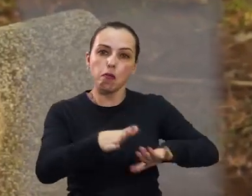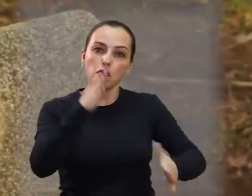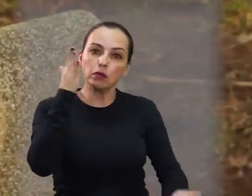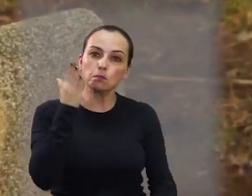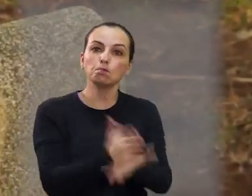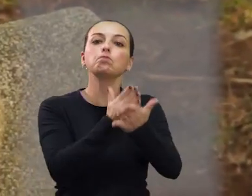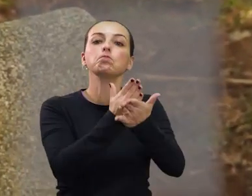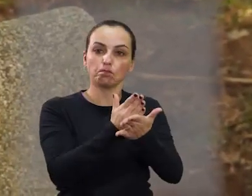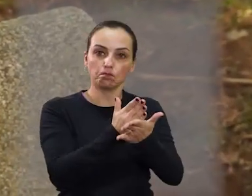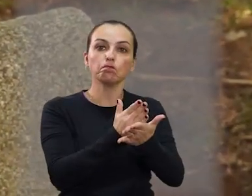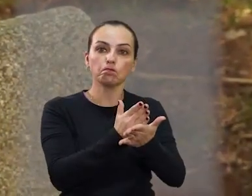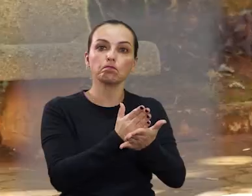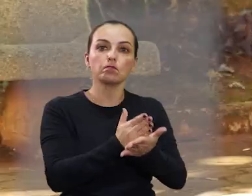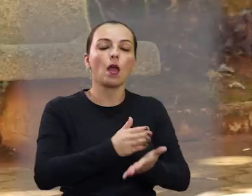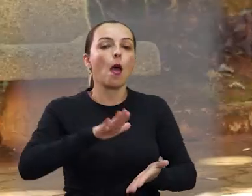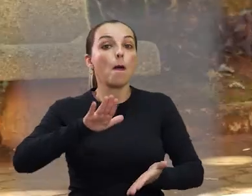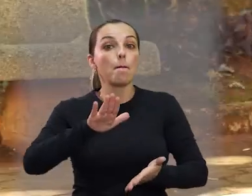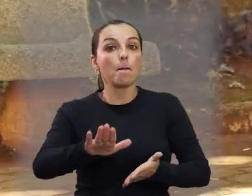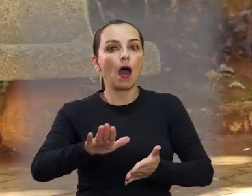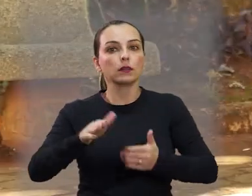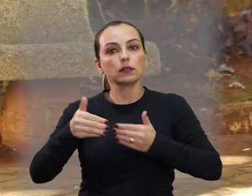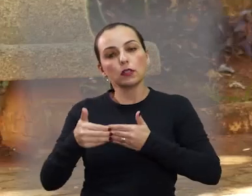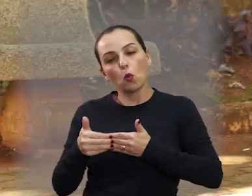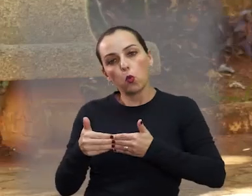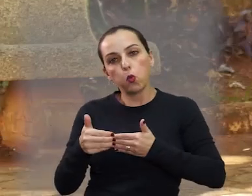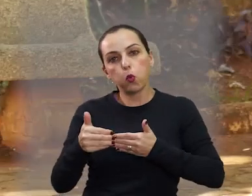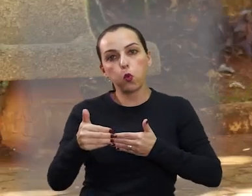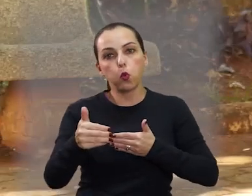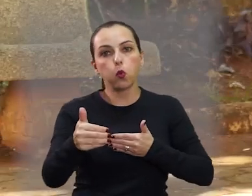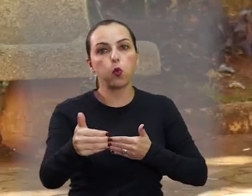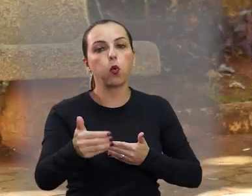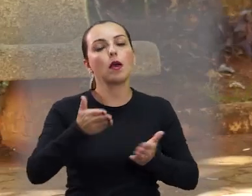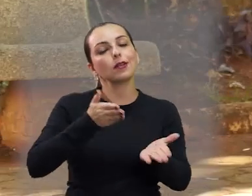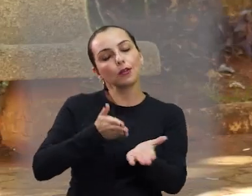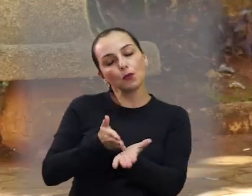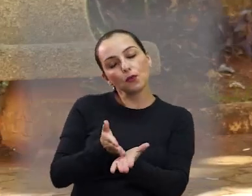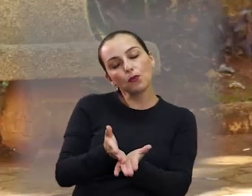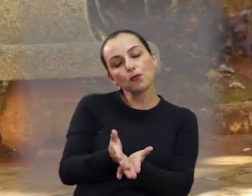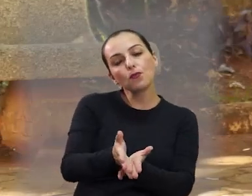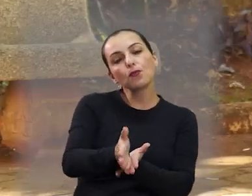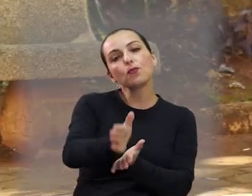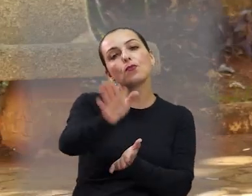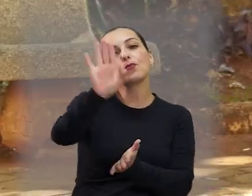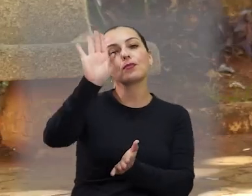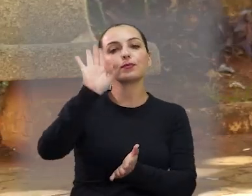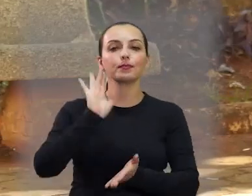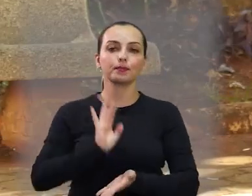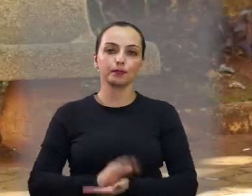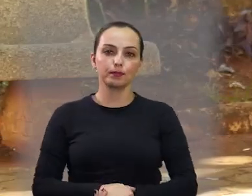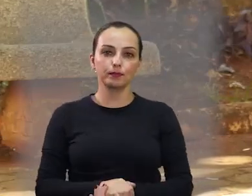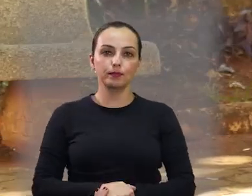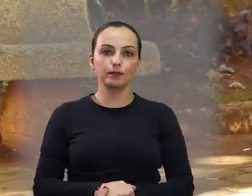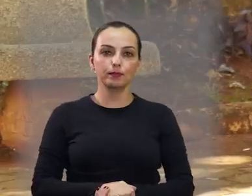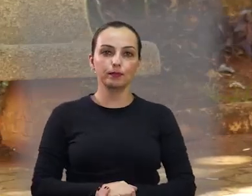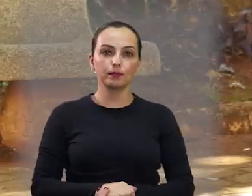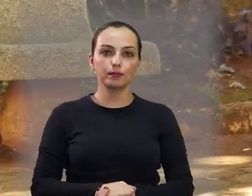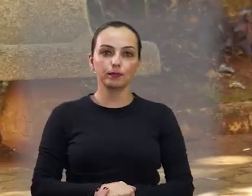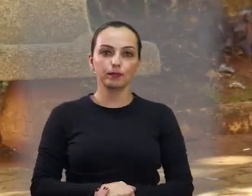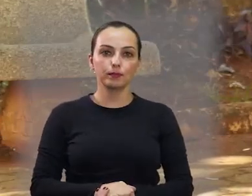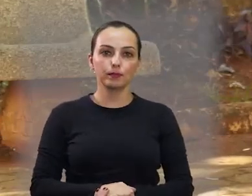começou despretensiosamente e tivemos aí uma interrupção por causa da pandemia e agora estamos